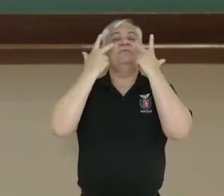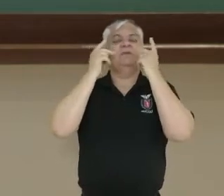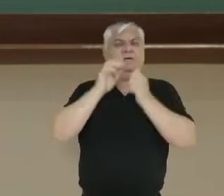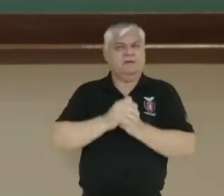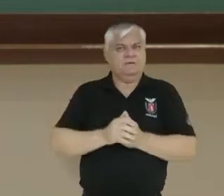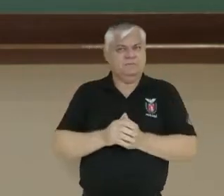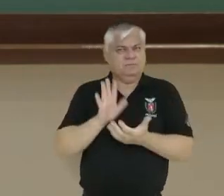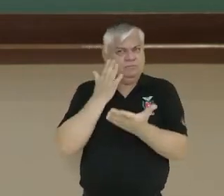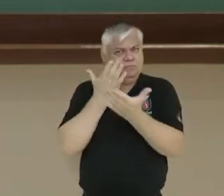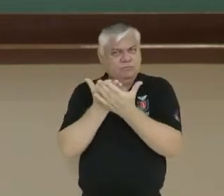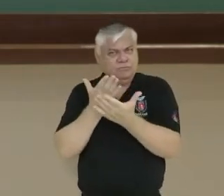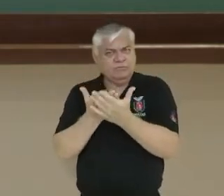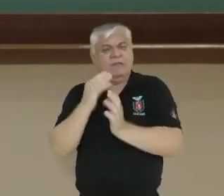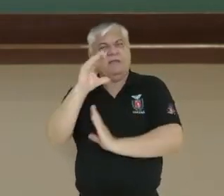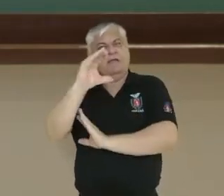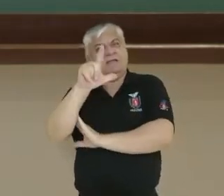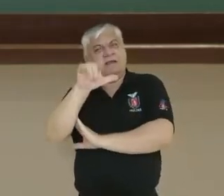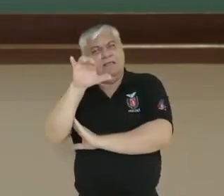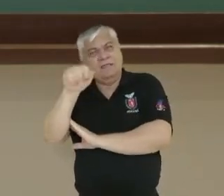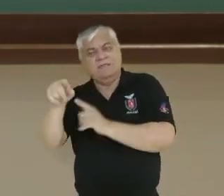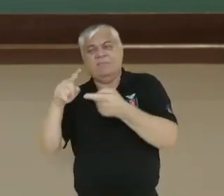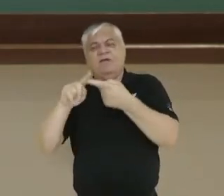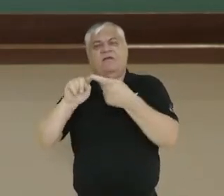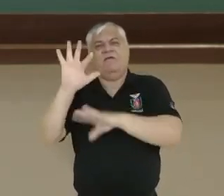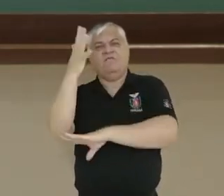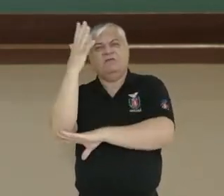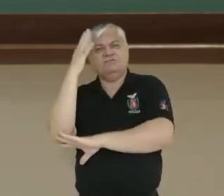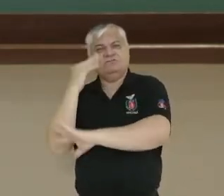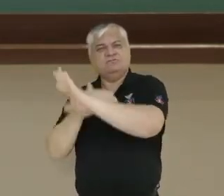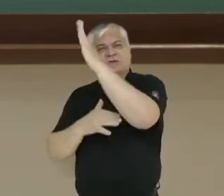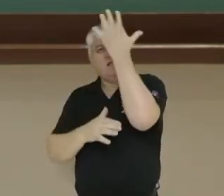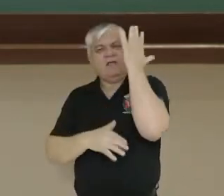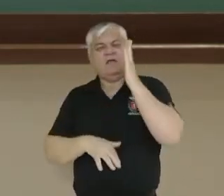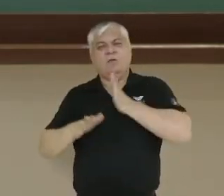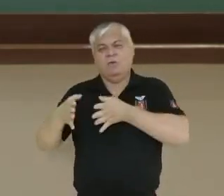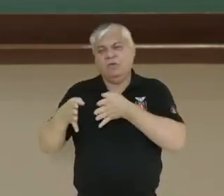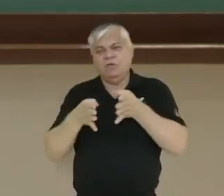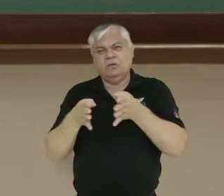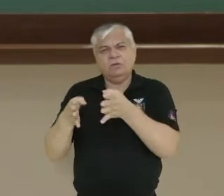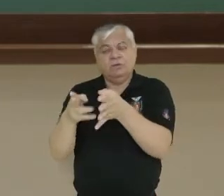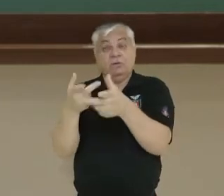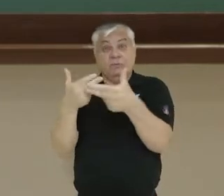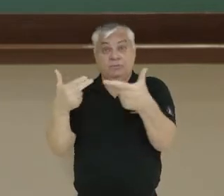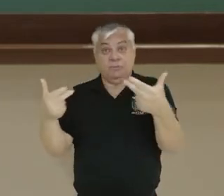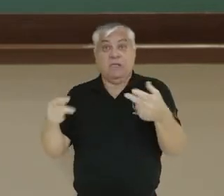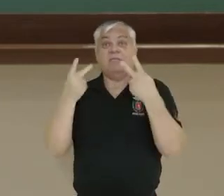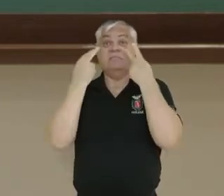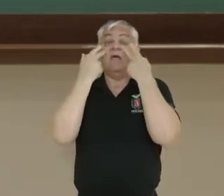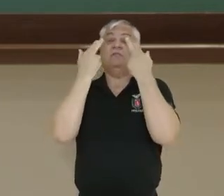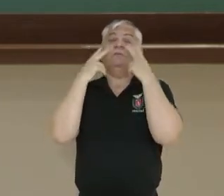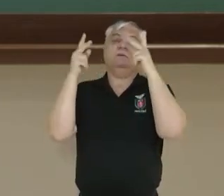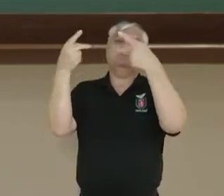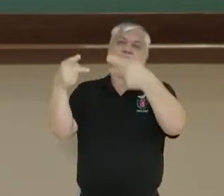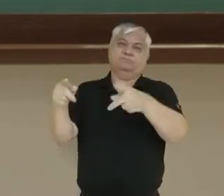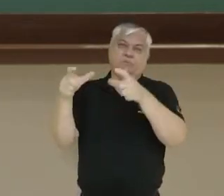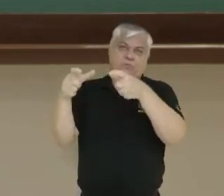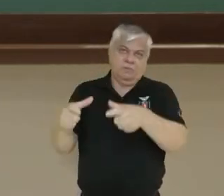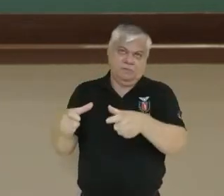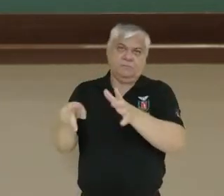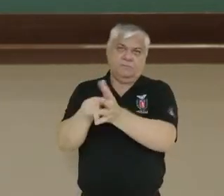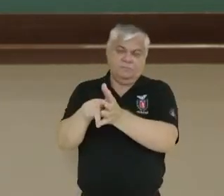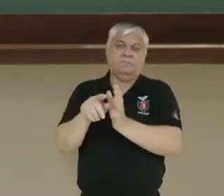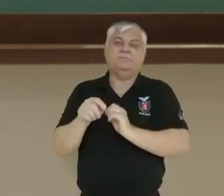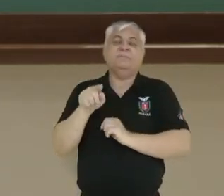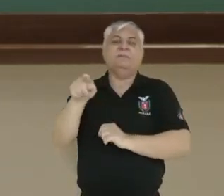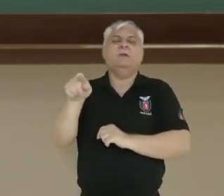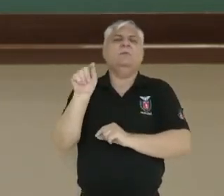gente estuda o clima, a vegetação, a hidrografia, são fatores naturais. Então,